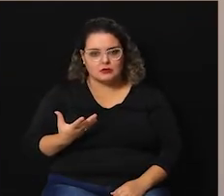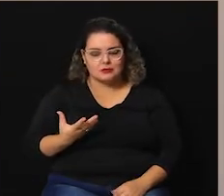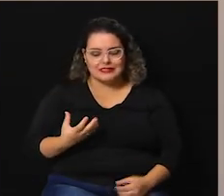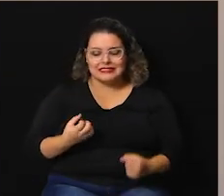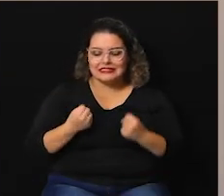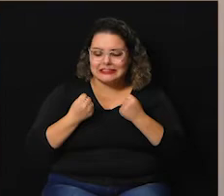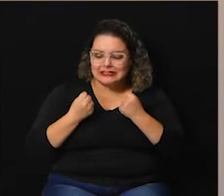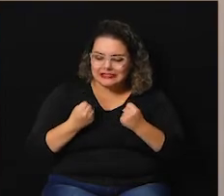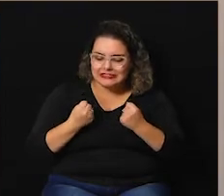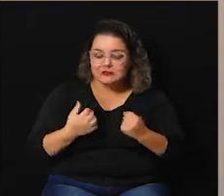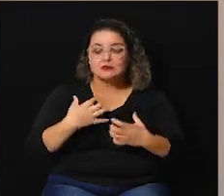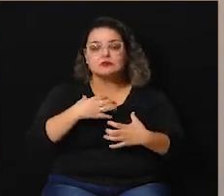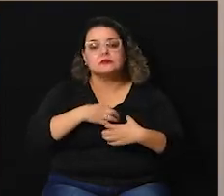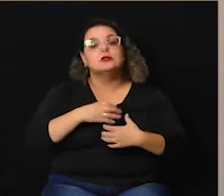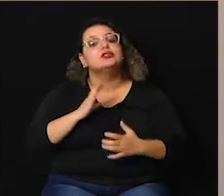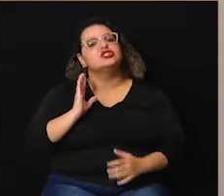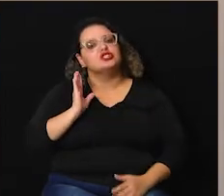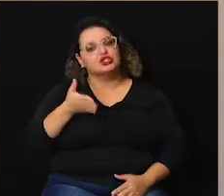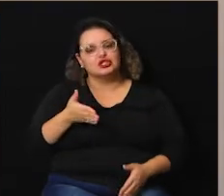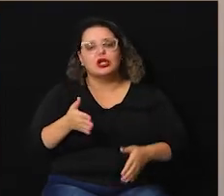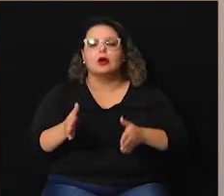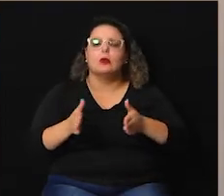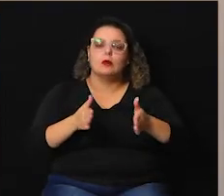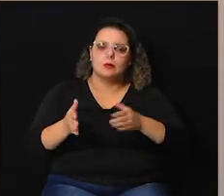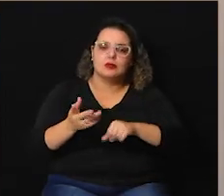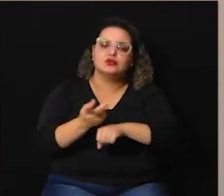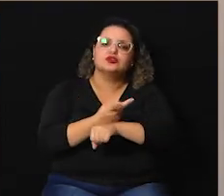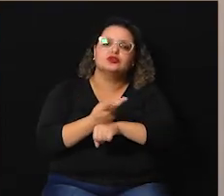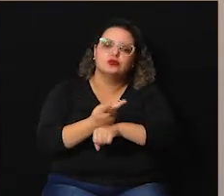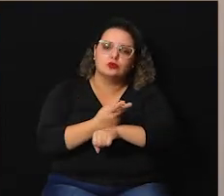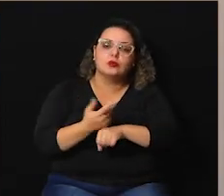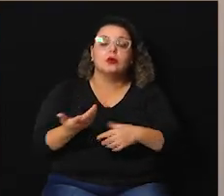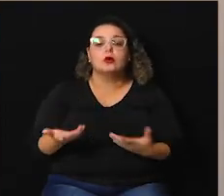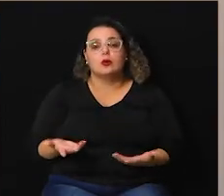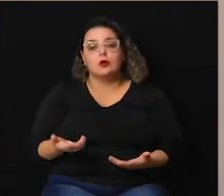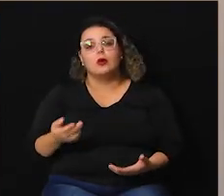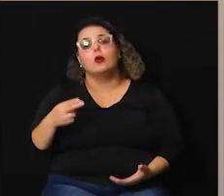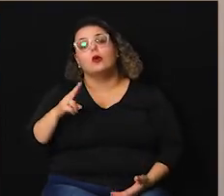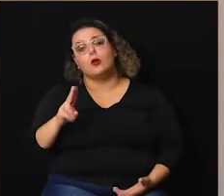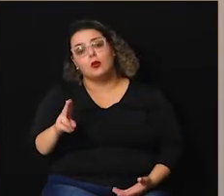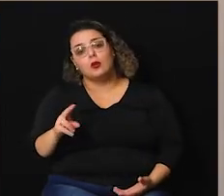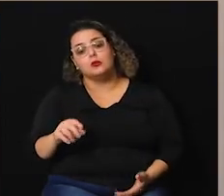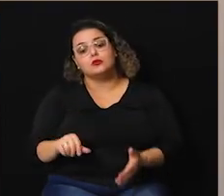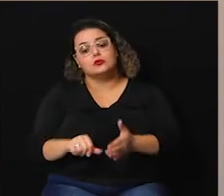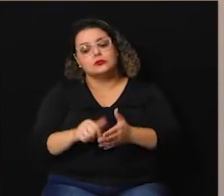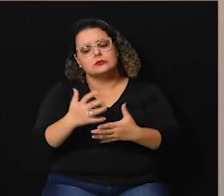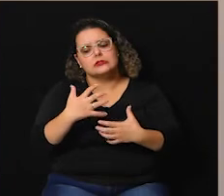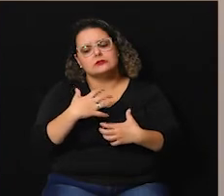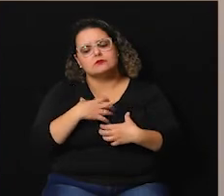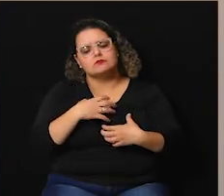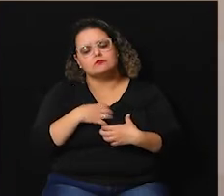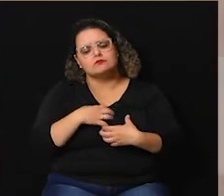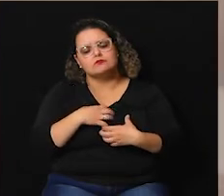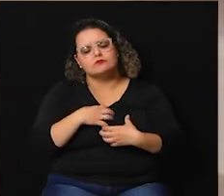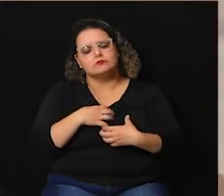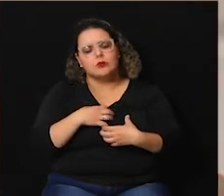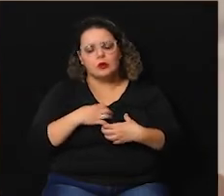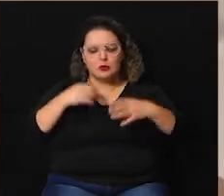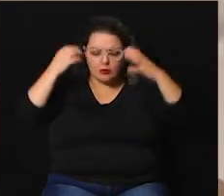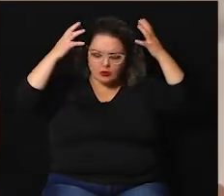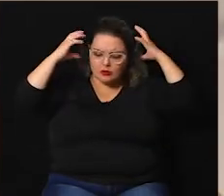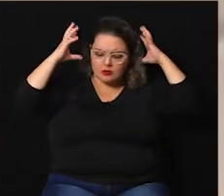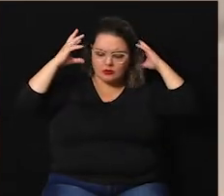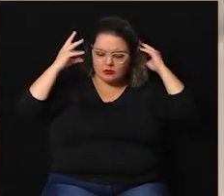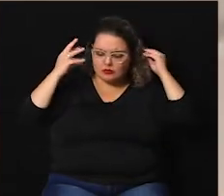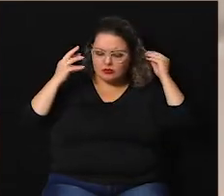sobrecarga emocional, esse já é o momento de eu procurar. Ou então, aos primeiros sintomas. Puxa, eu estou começando a tomar banho,